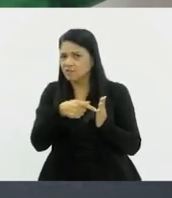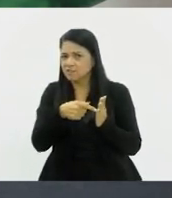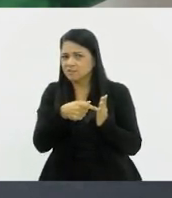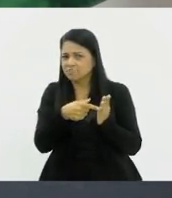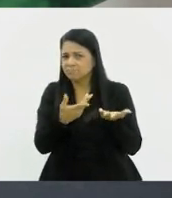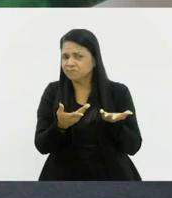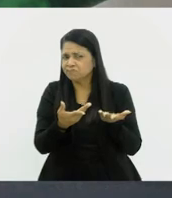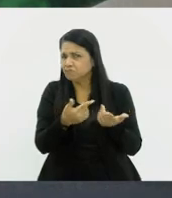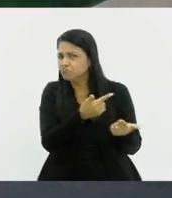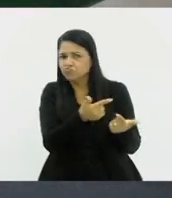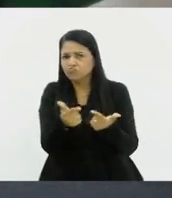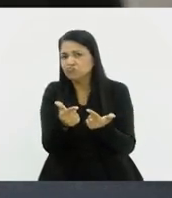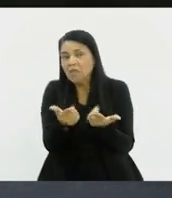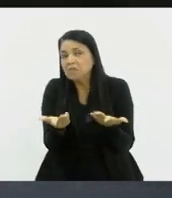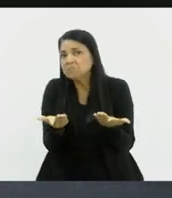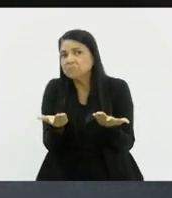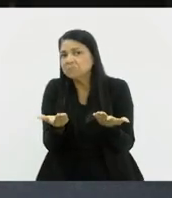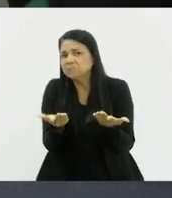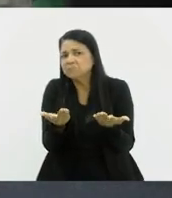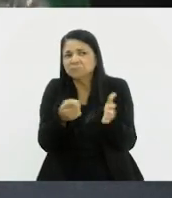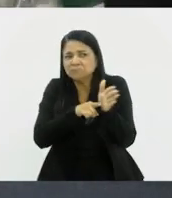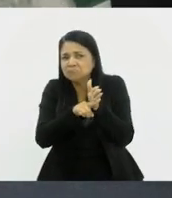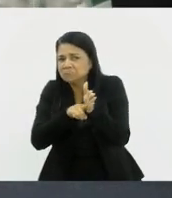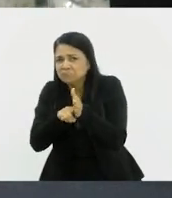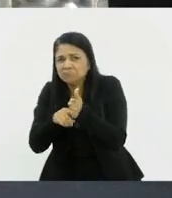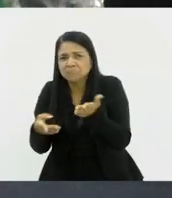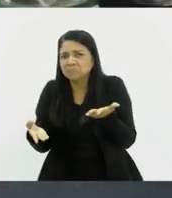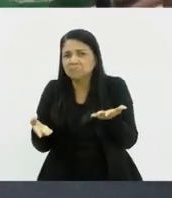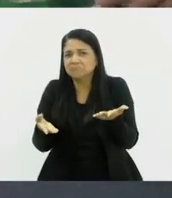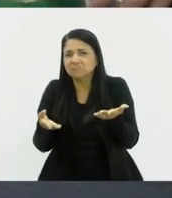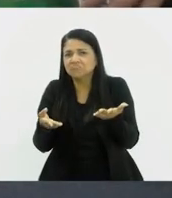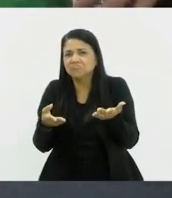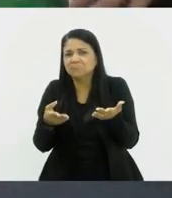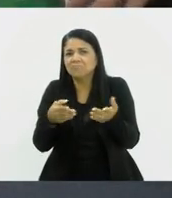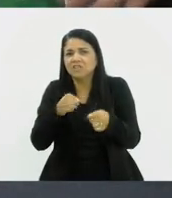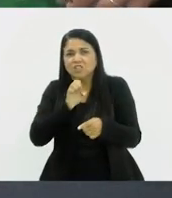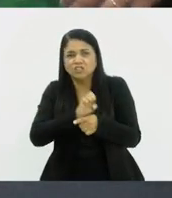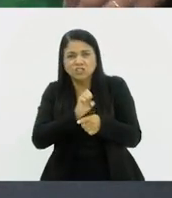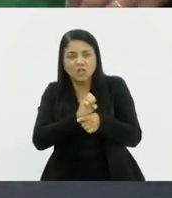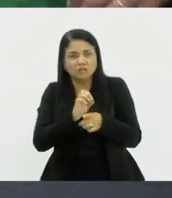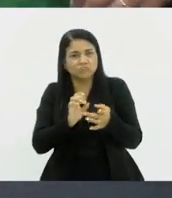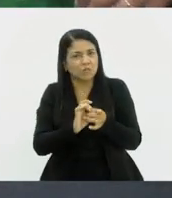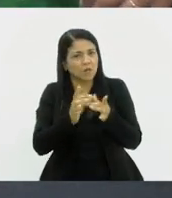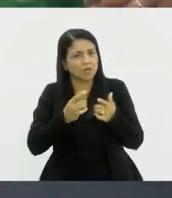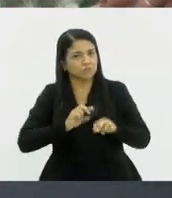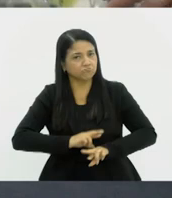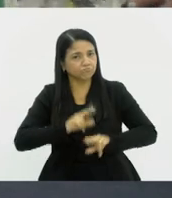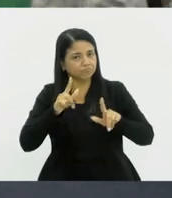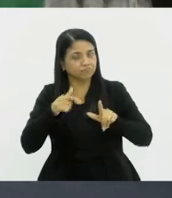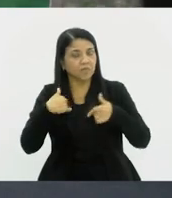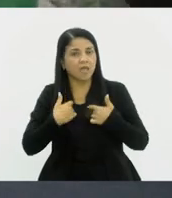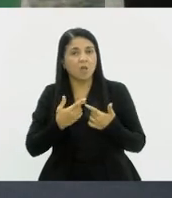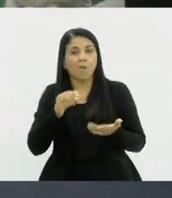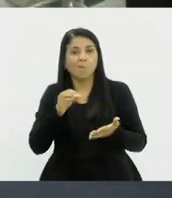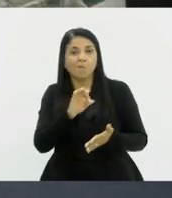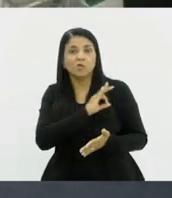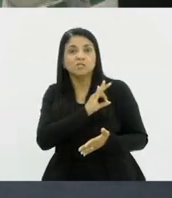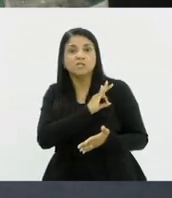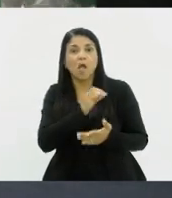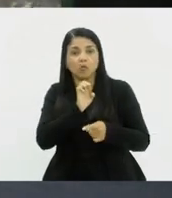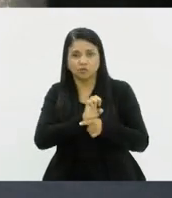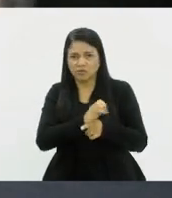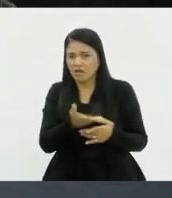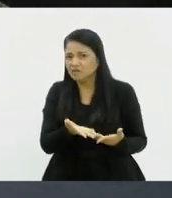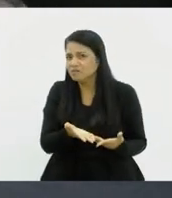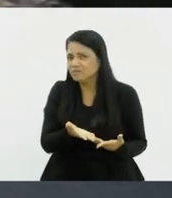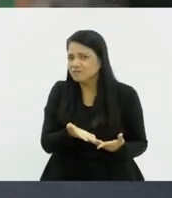justa causas até para serem investigadas nós estamos estado não democrático um estado policial injustificado outra sugestão aqui